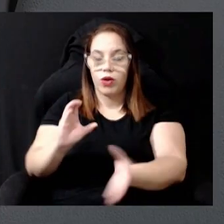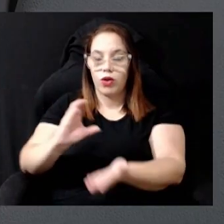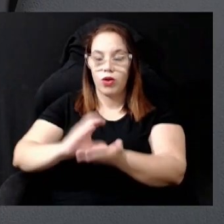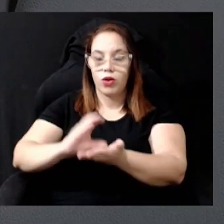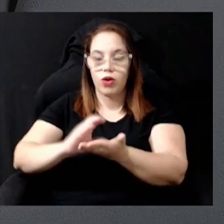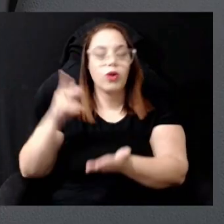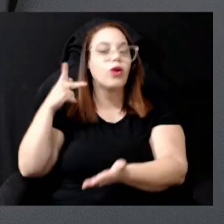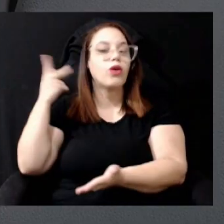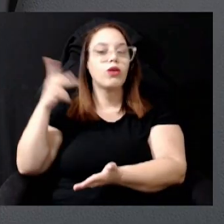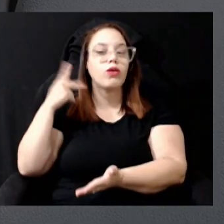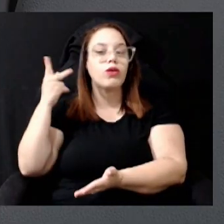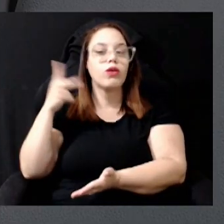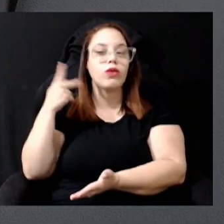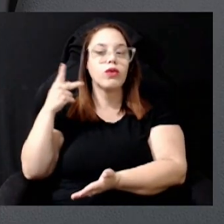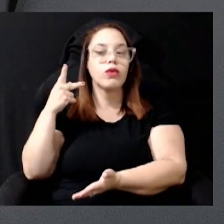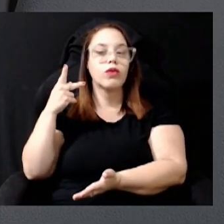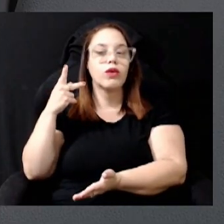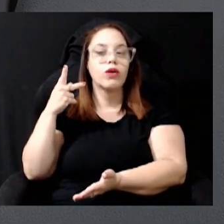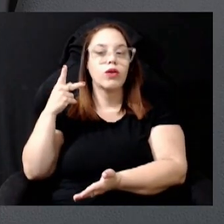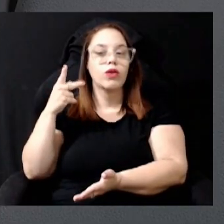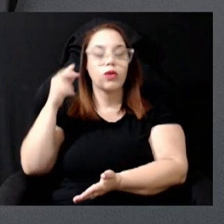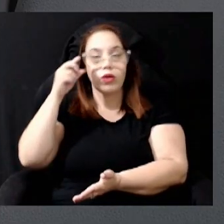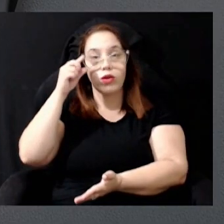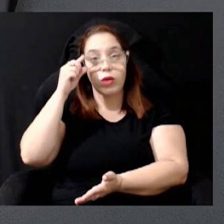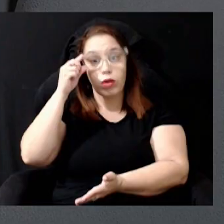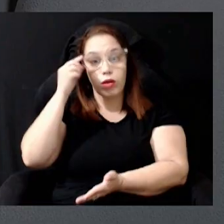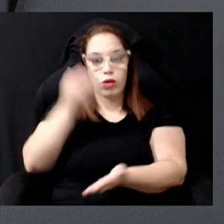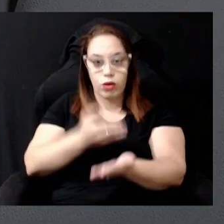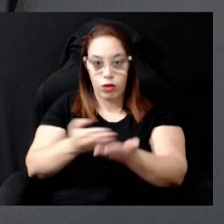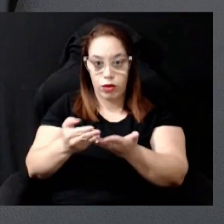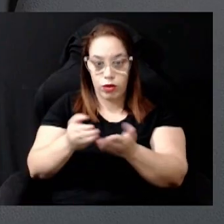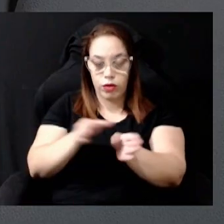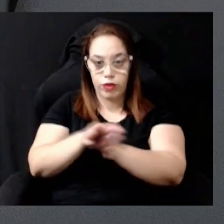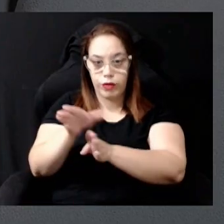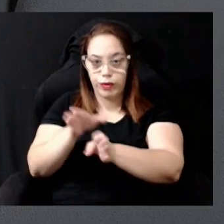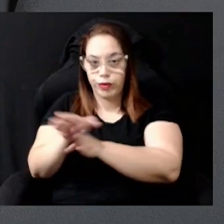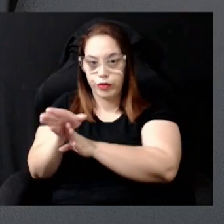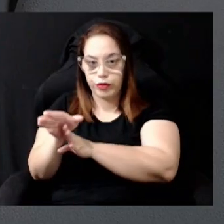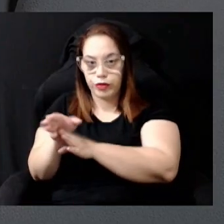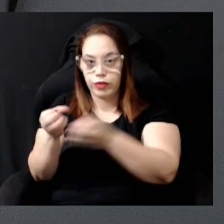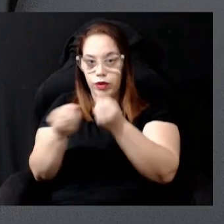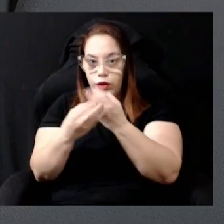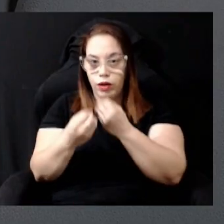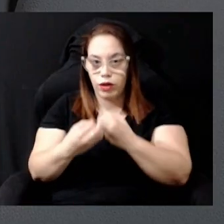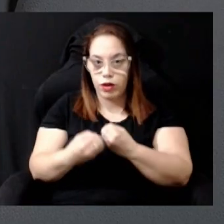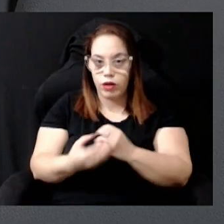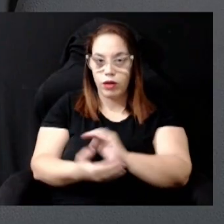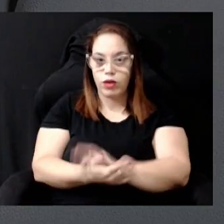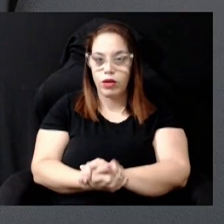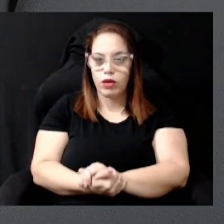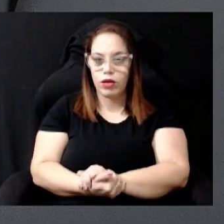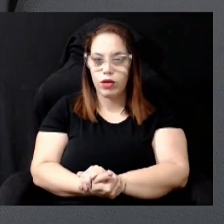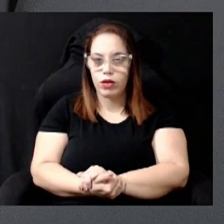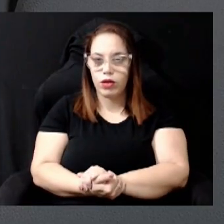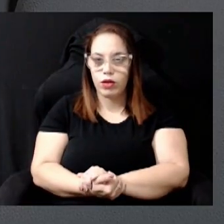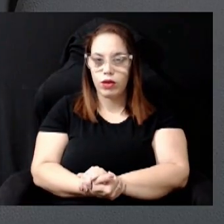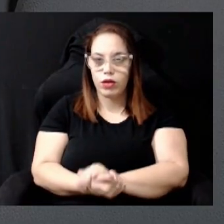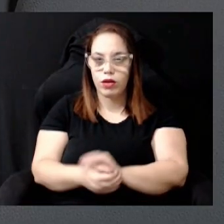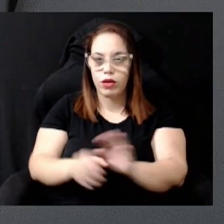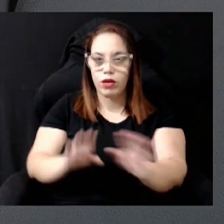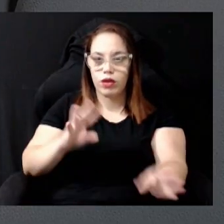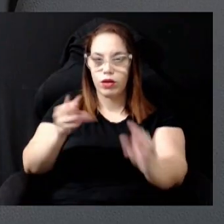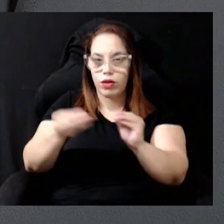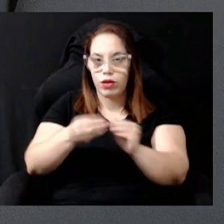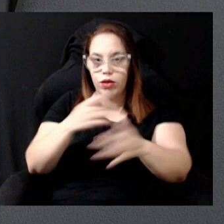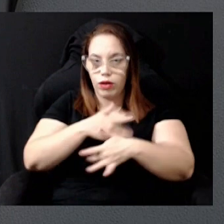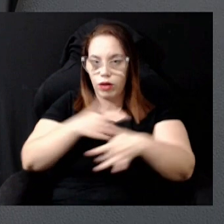gente também passou esta informação das demandas, esta decisão das demandas, tanto da saúde quanto de